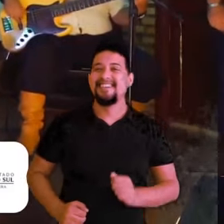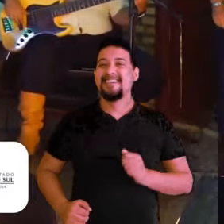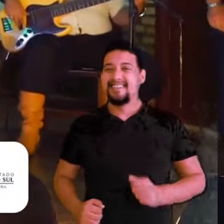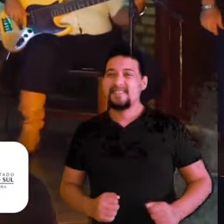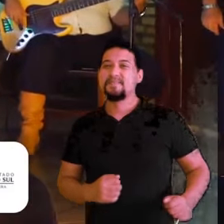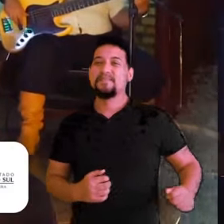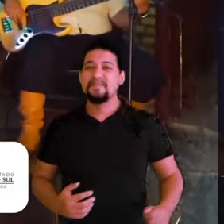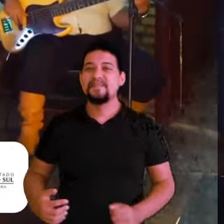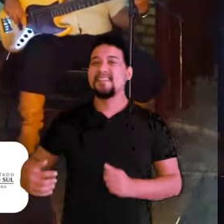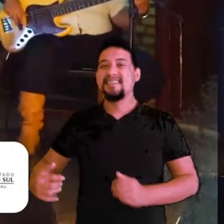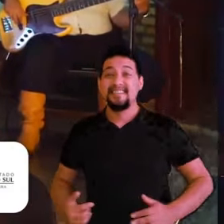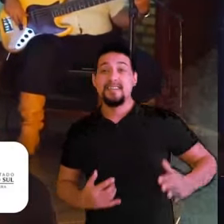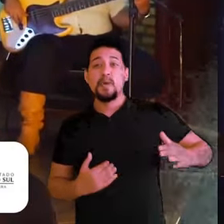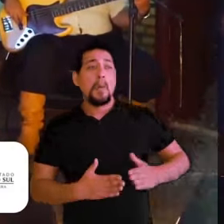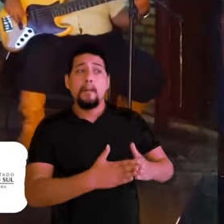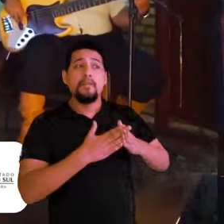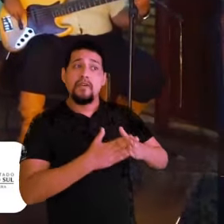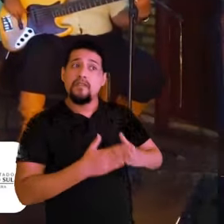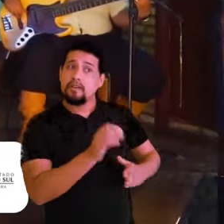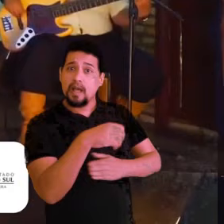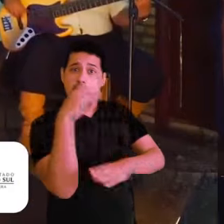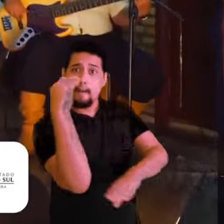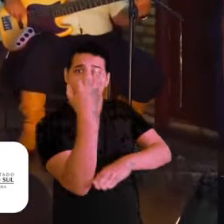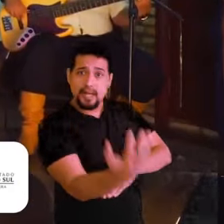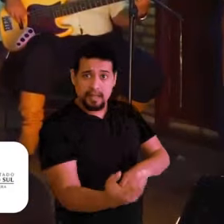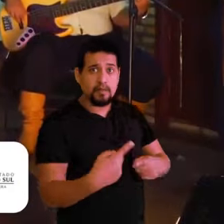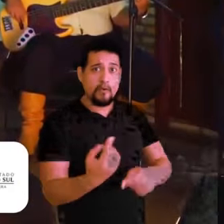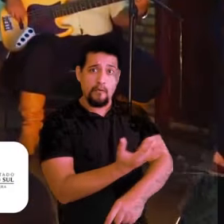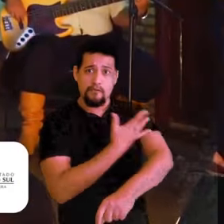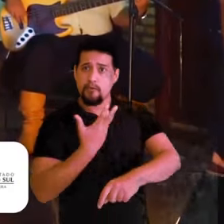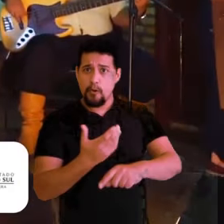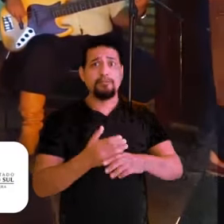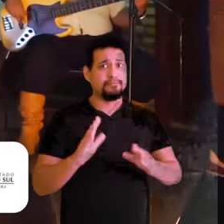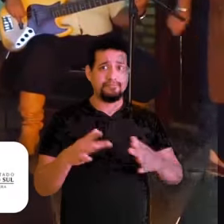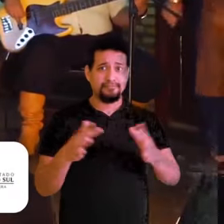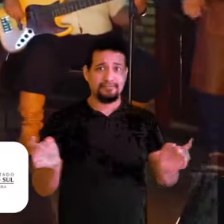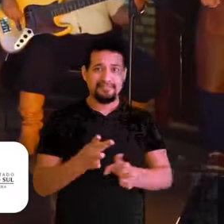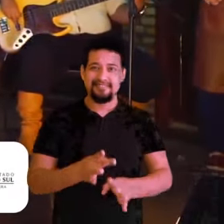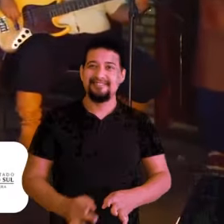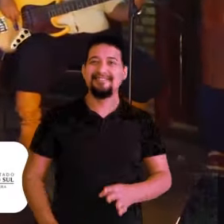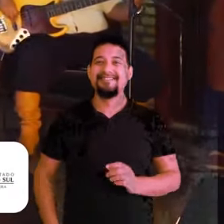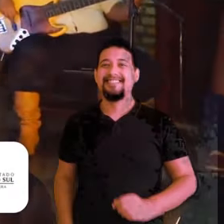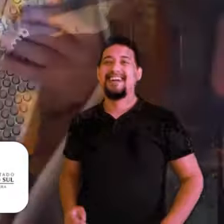Meu amigo Fio, por favor, providencie lenha pra nós aqui que o fogo tá pronto. Não tem mais?